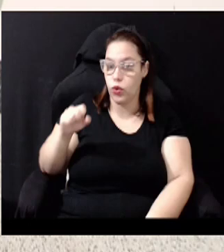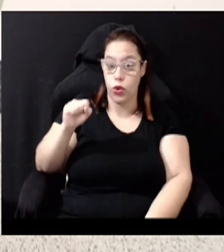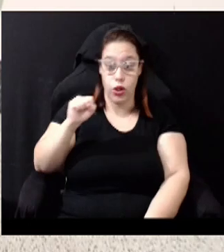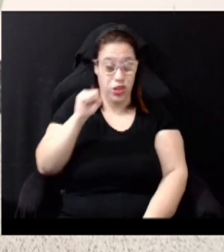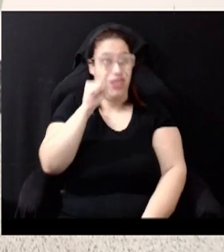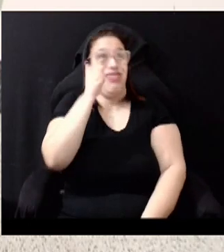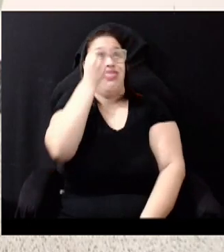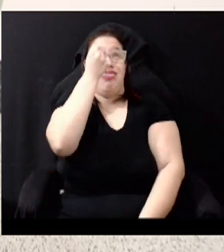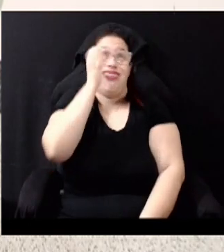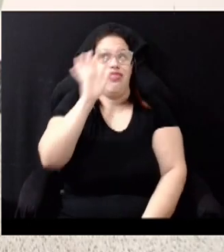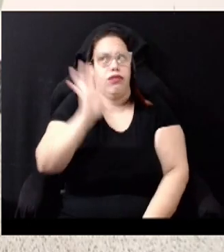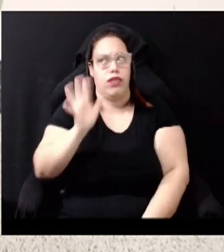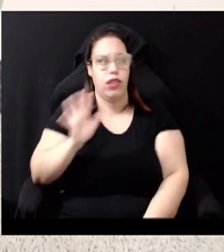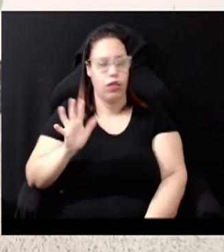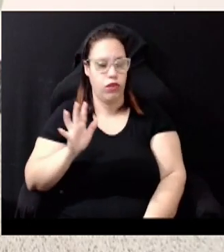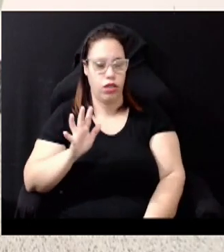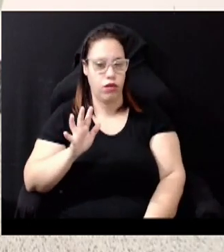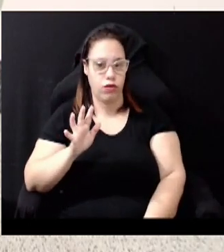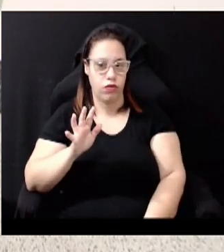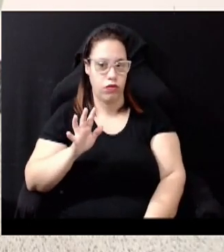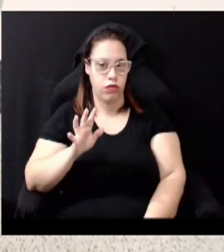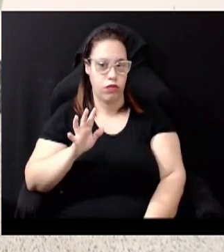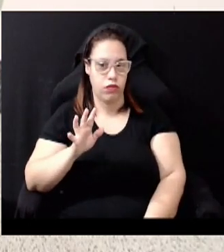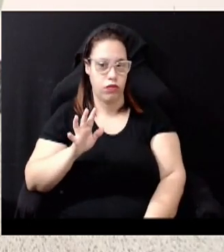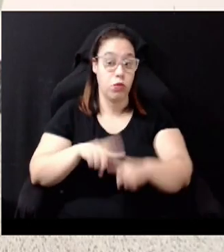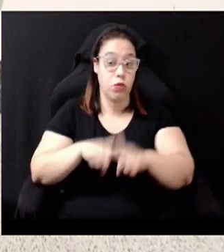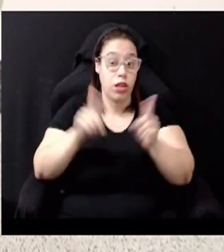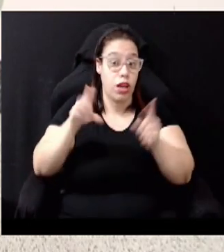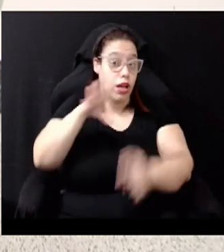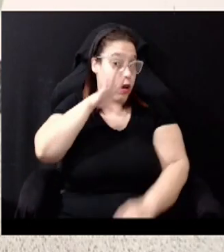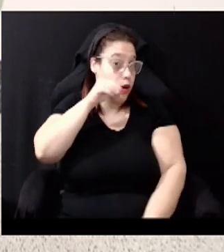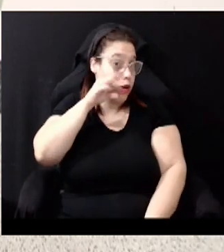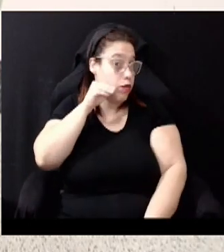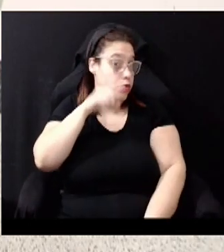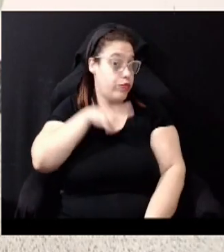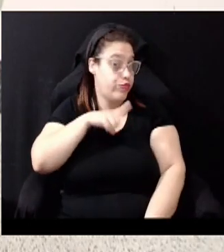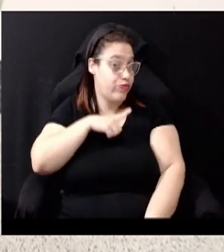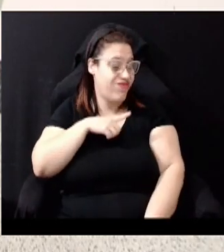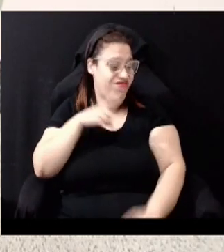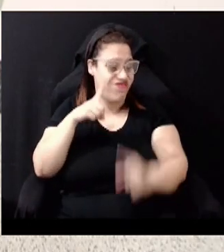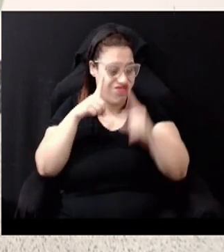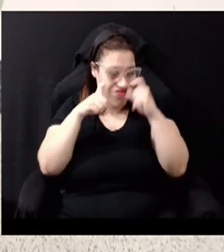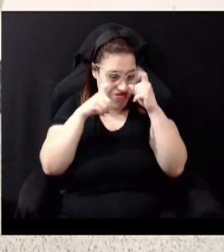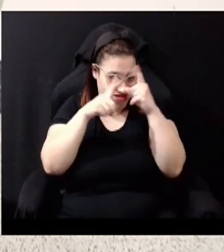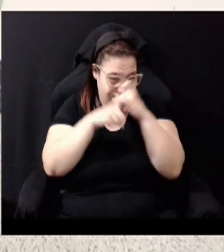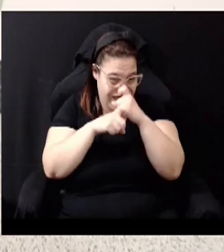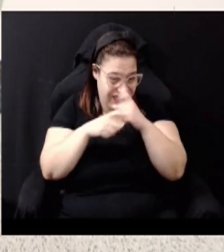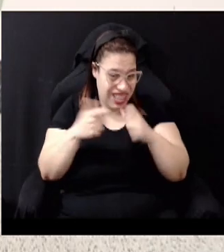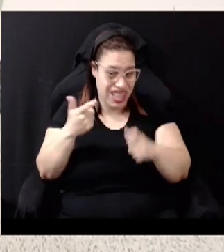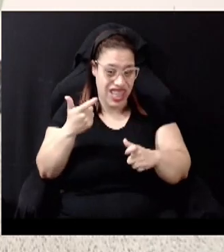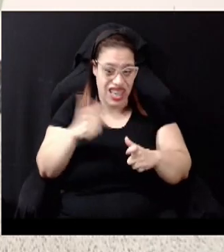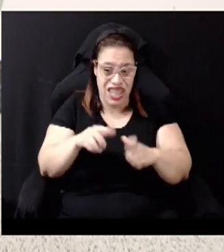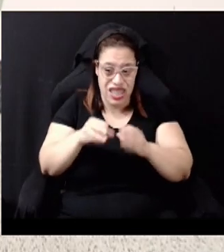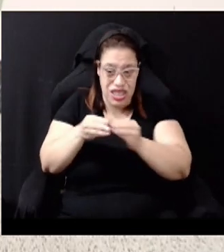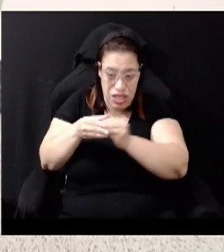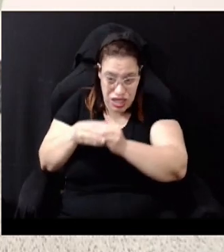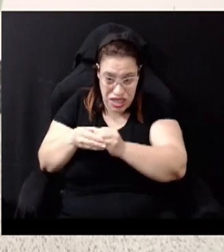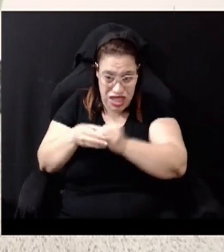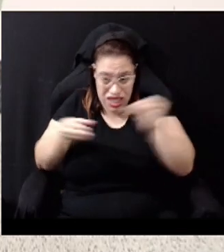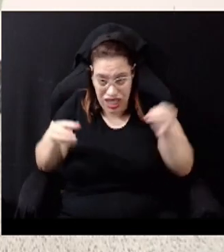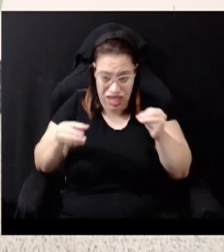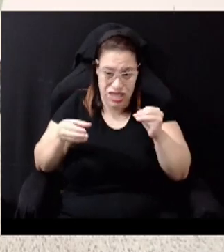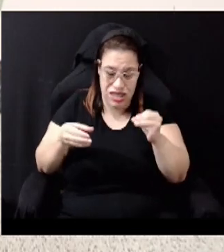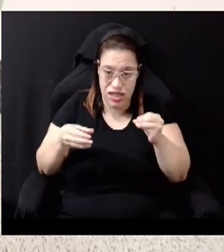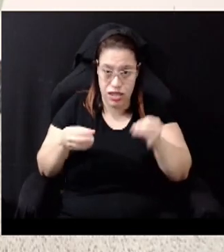situação grave, mas adolescentes que tinham muita dificuldade em ficar sem. Passa aí 2, 3